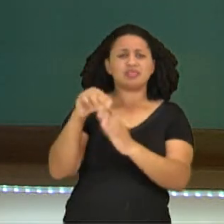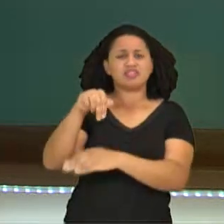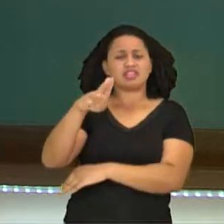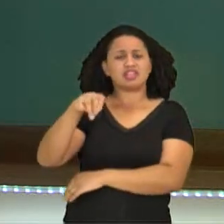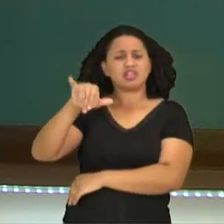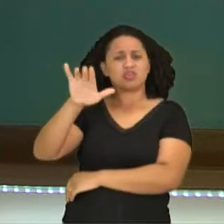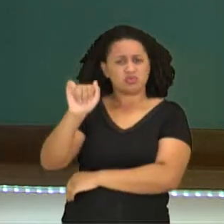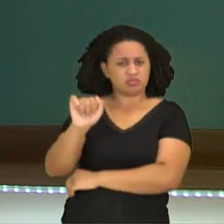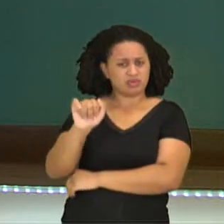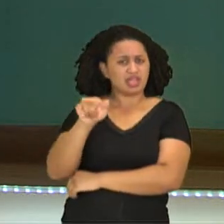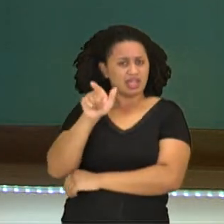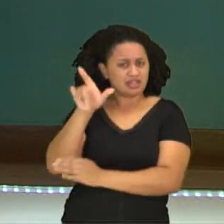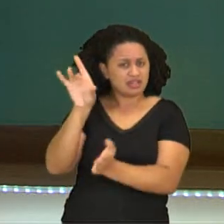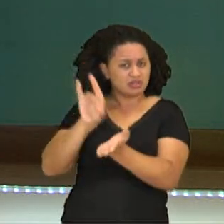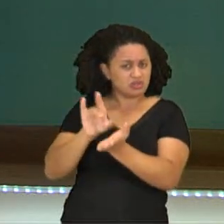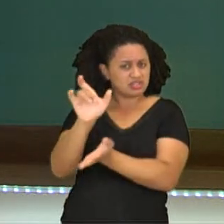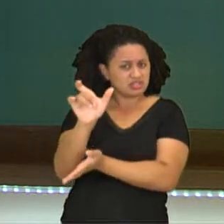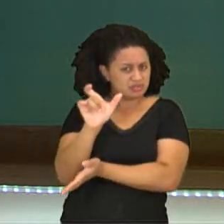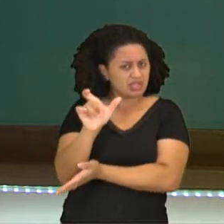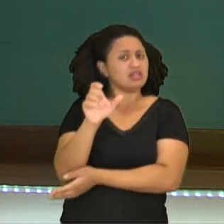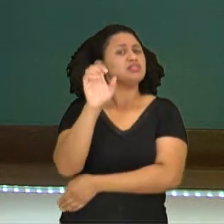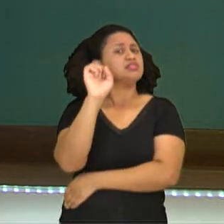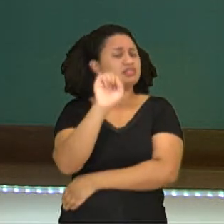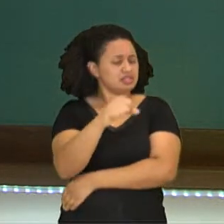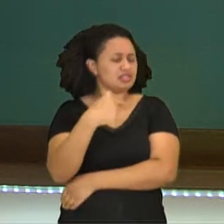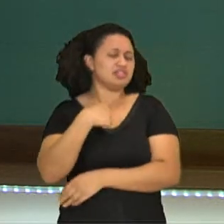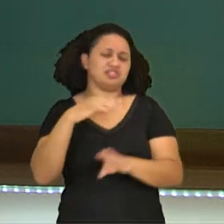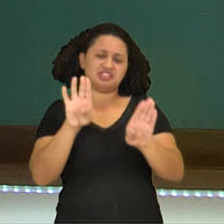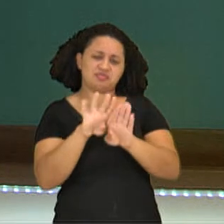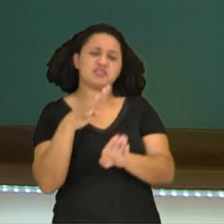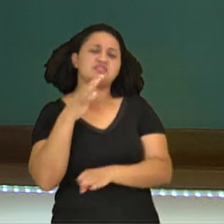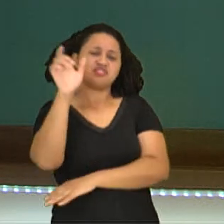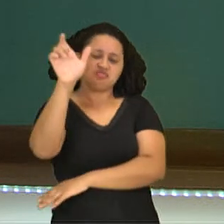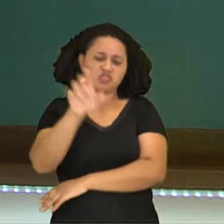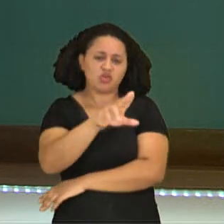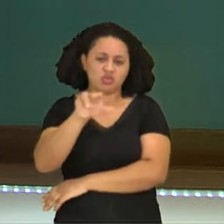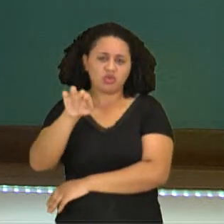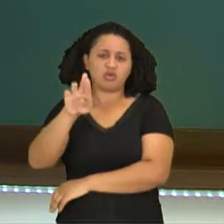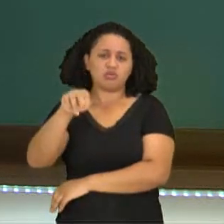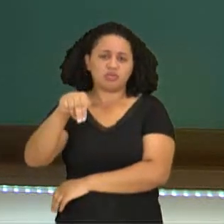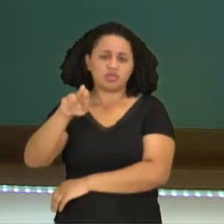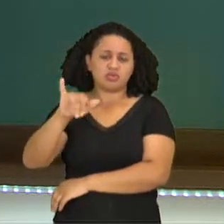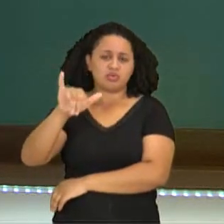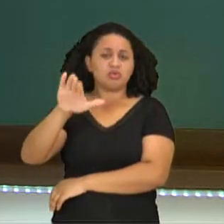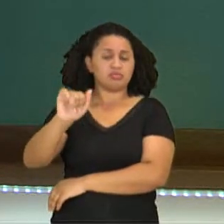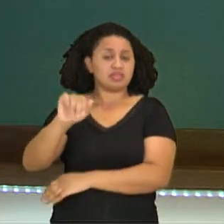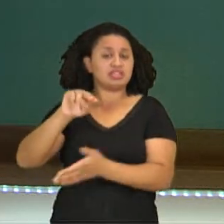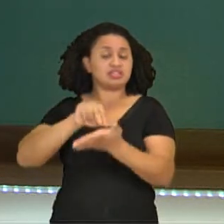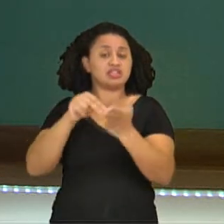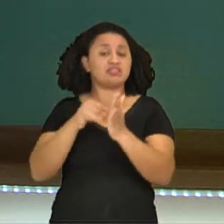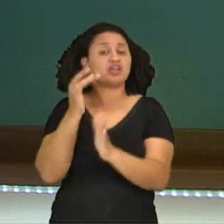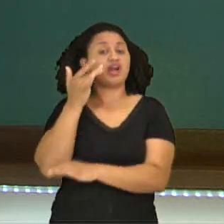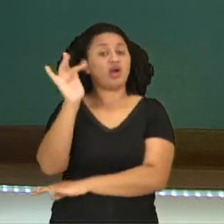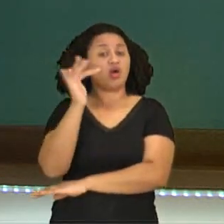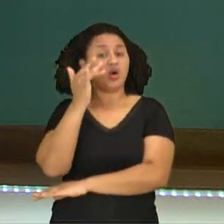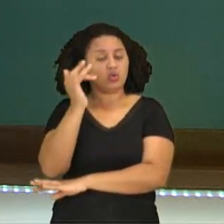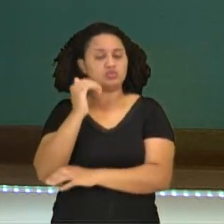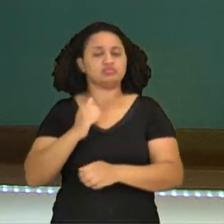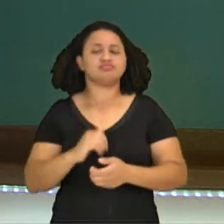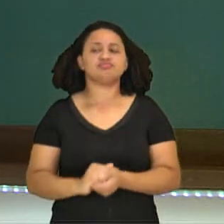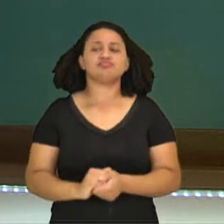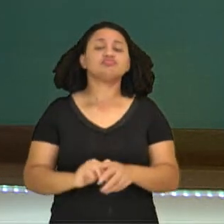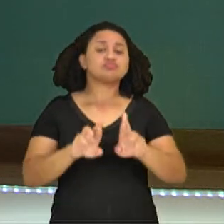origem da palavra? Sim, eu também conheço uma pessoa que se chama Núbia. A palavra Núbia significa ouro em africanês. O reino de Kush